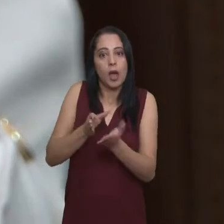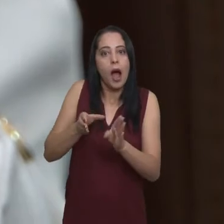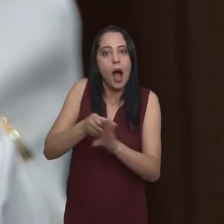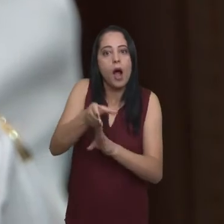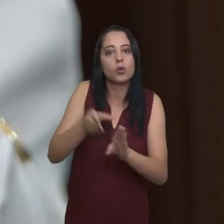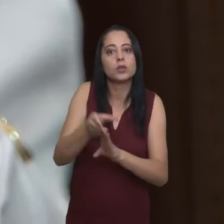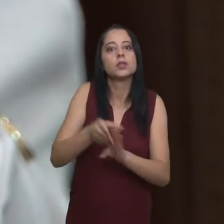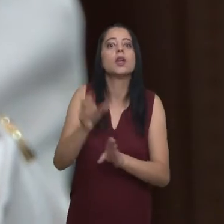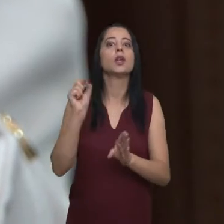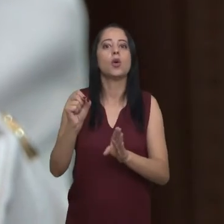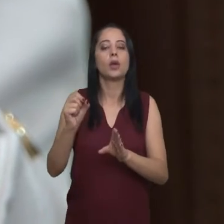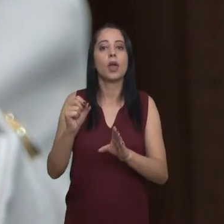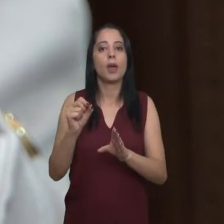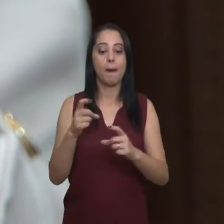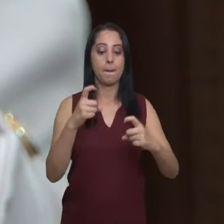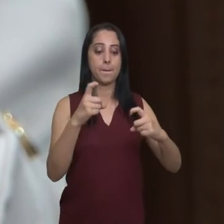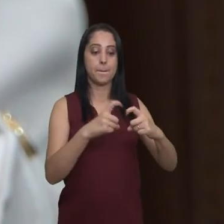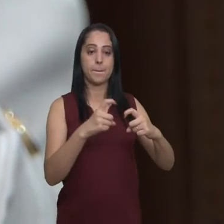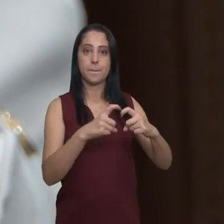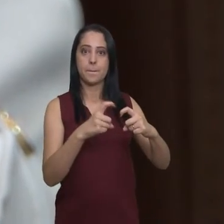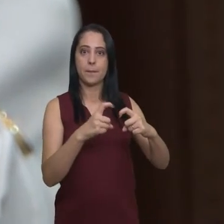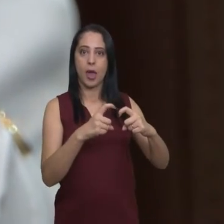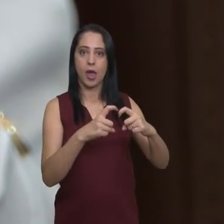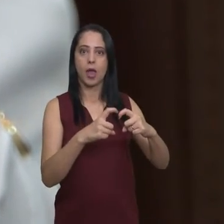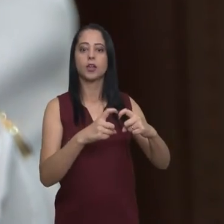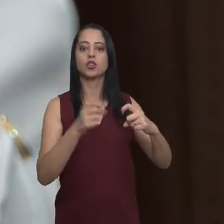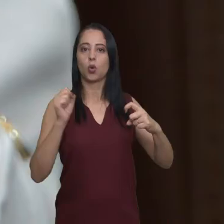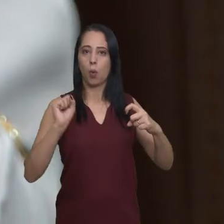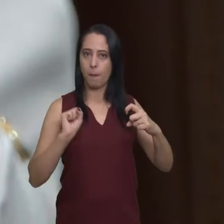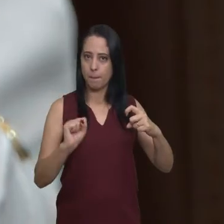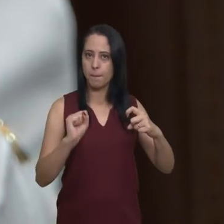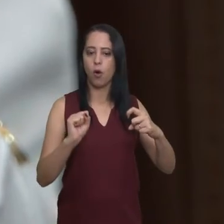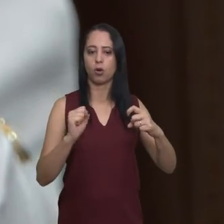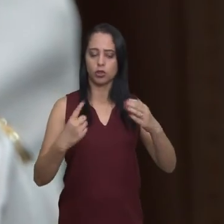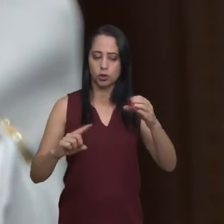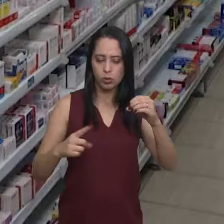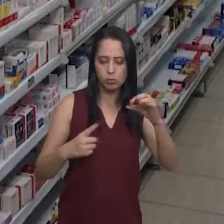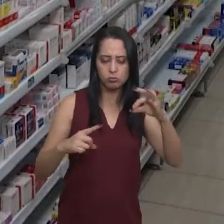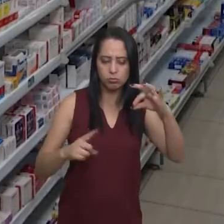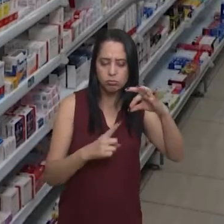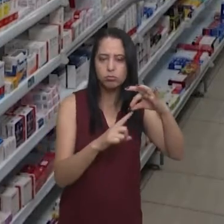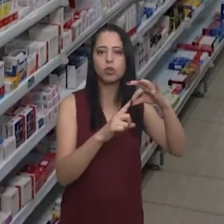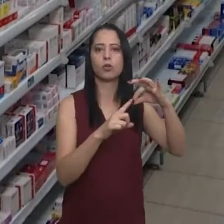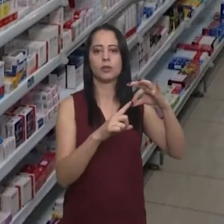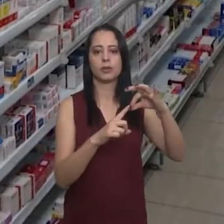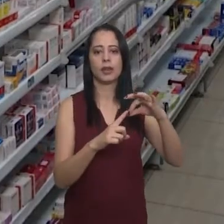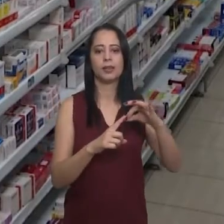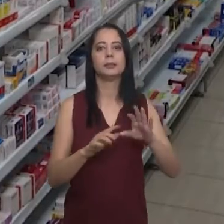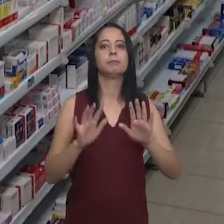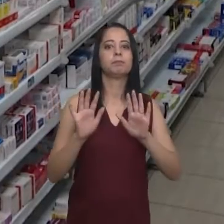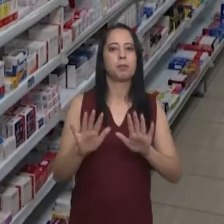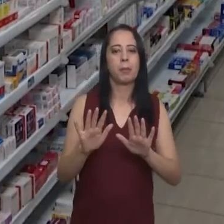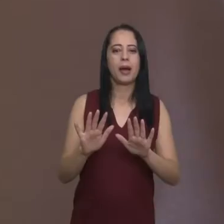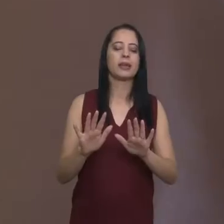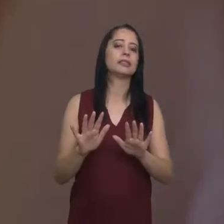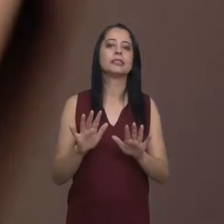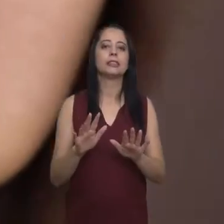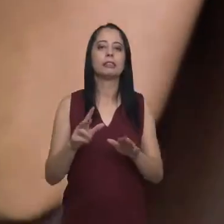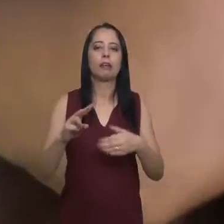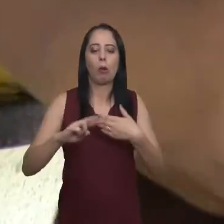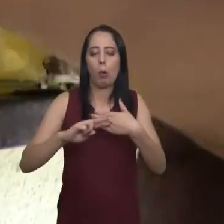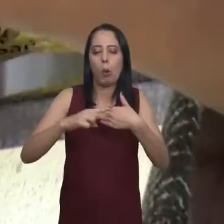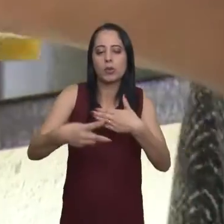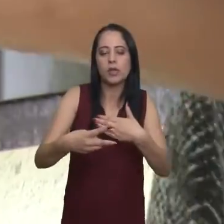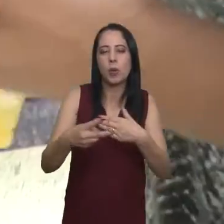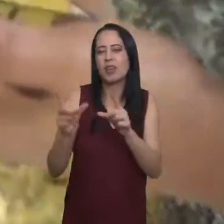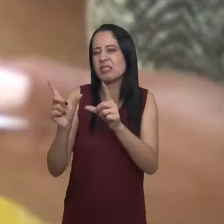médicos. O DIU pode aumentar o fluxo menstrual e até intensificar as cólicas. No entanto, causa menos efeitos colaterais